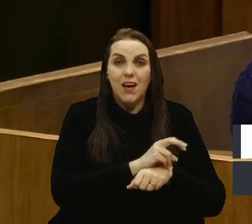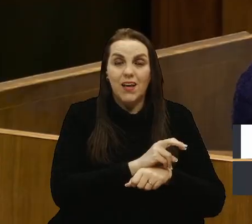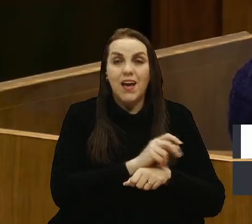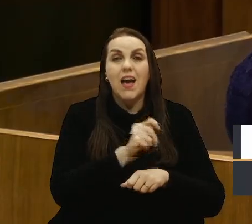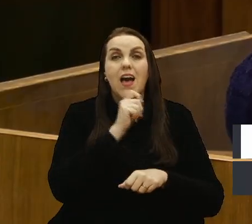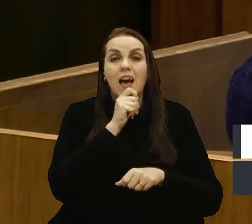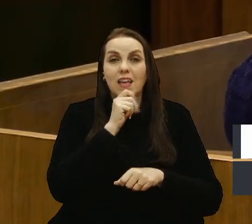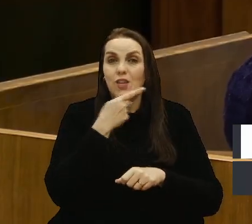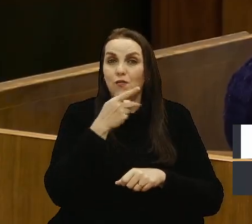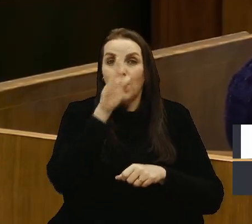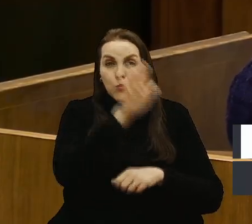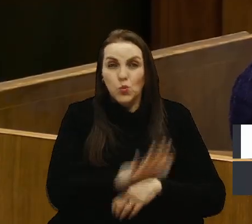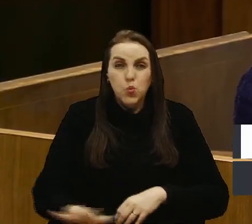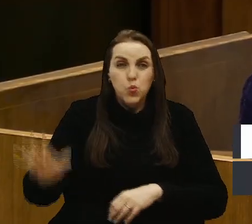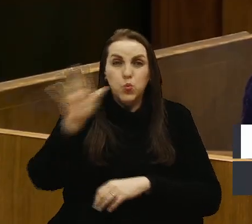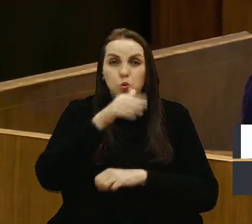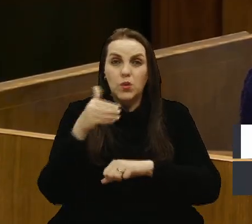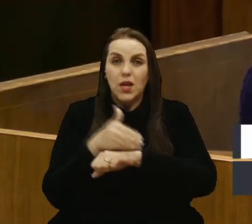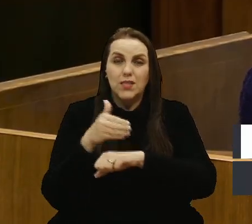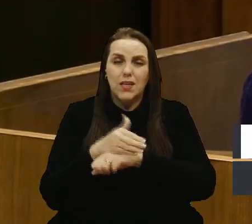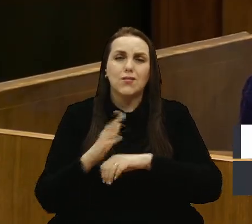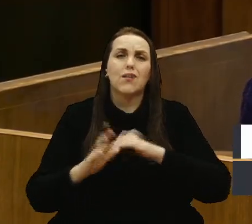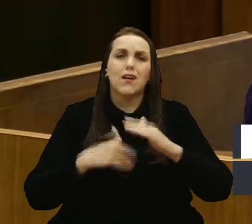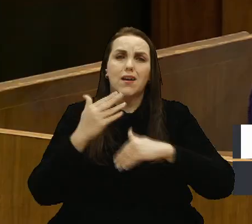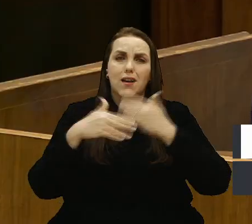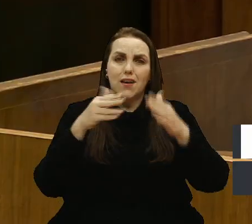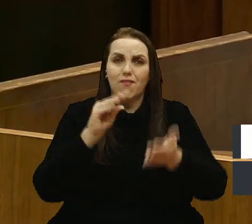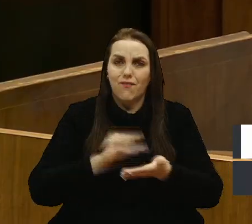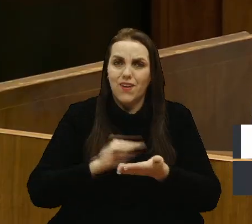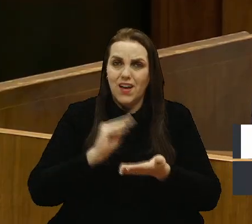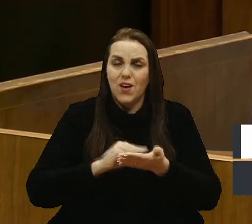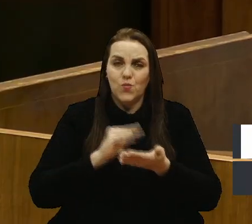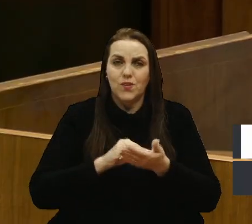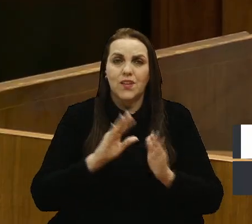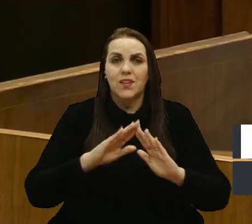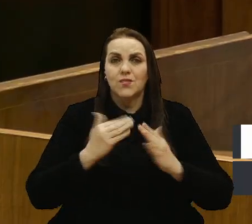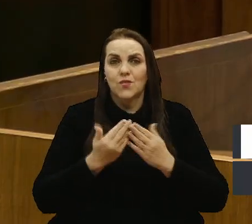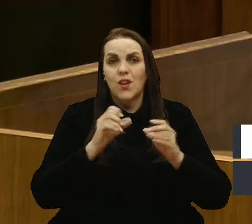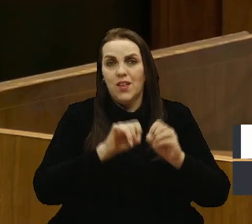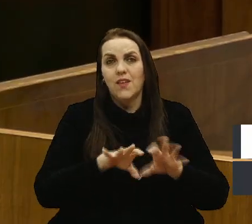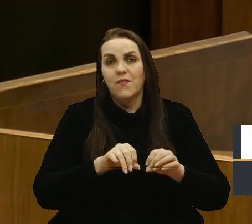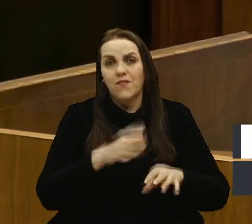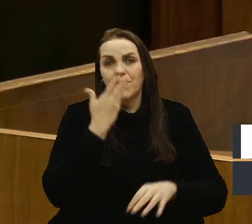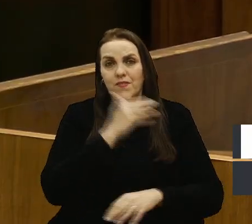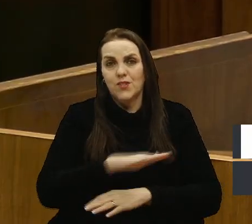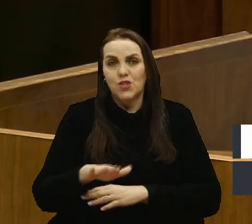universalizar o acesso. Nós precisamos avançar muito, porque educação infantil deve ser direito